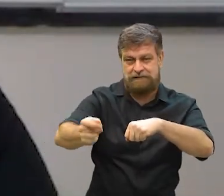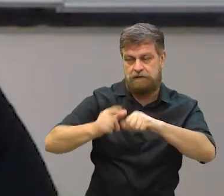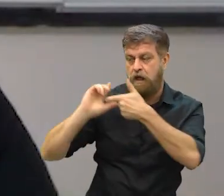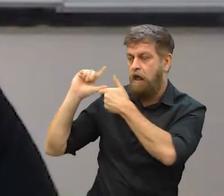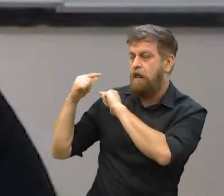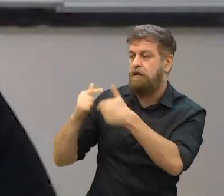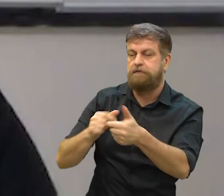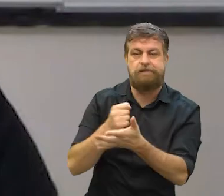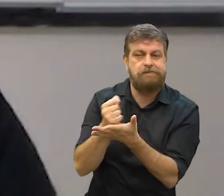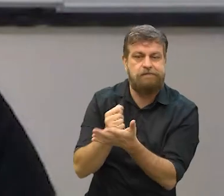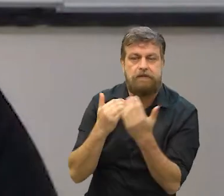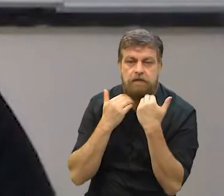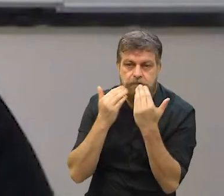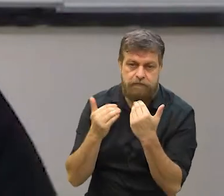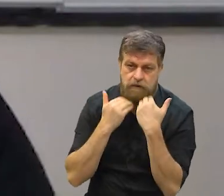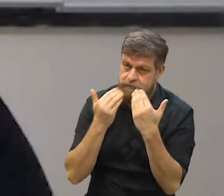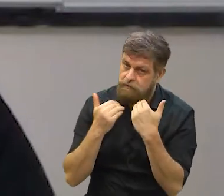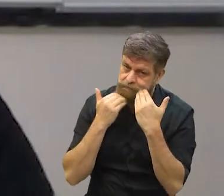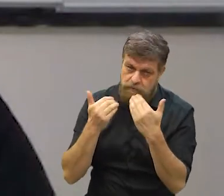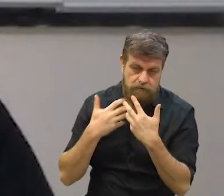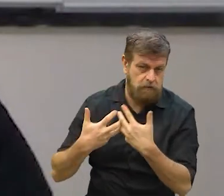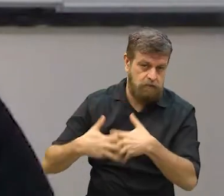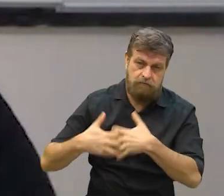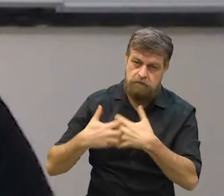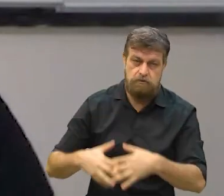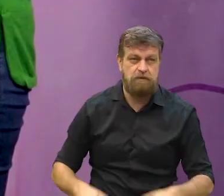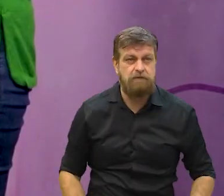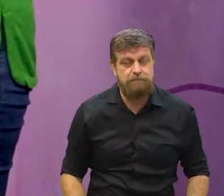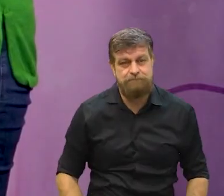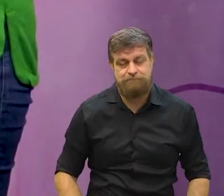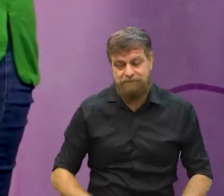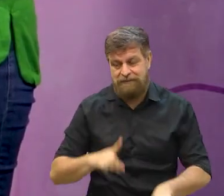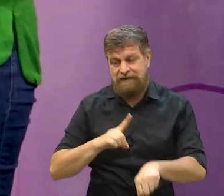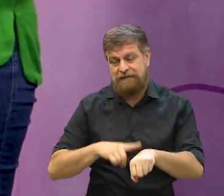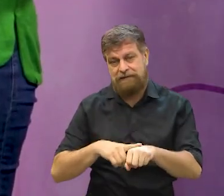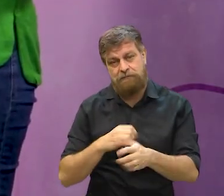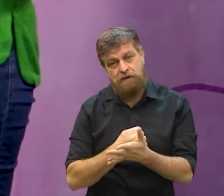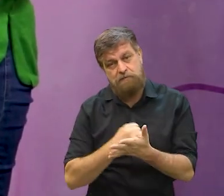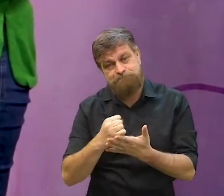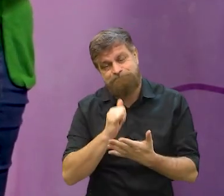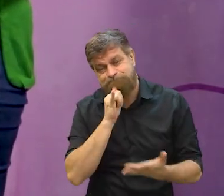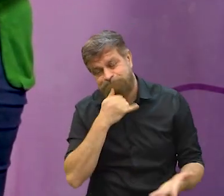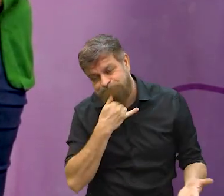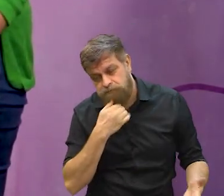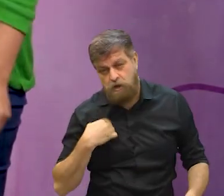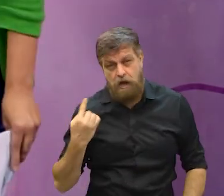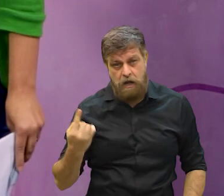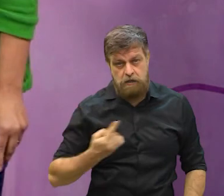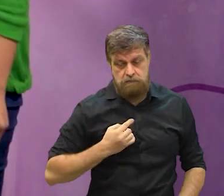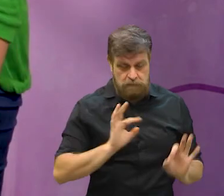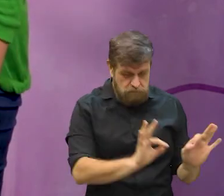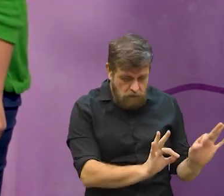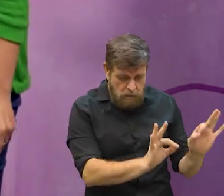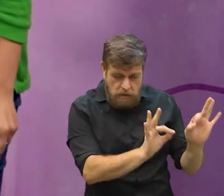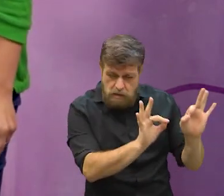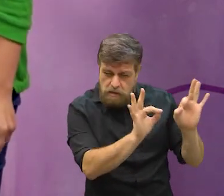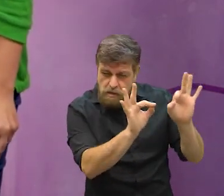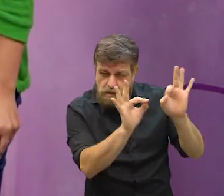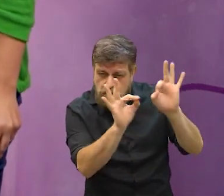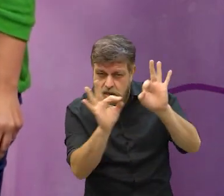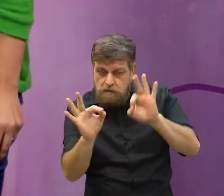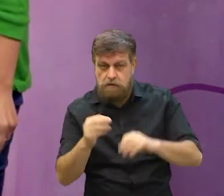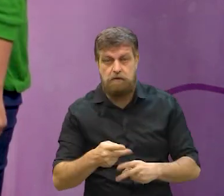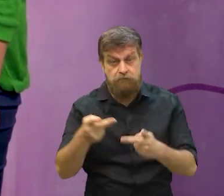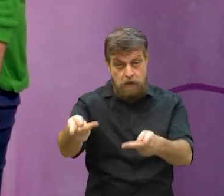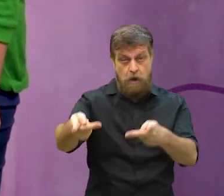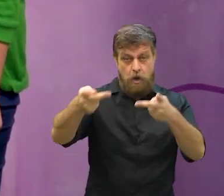não respondem bem aos tratamentos habituais até o momento. Doutora, infelizmente o nosso tempo é curto, a gente vai acompanhar todo esse processo